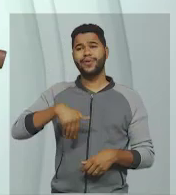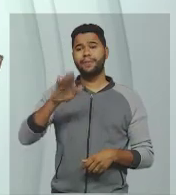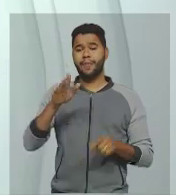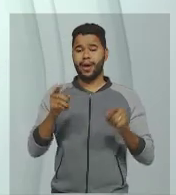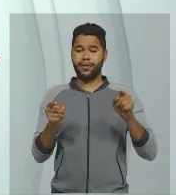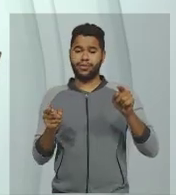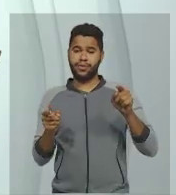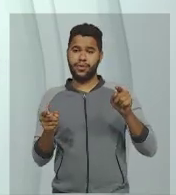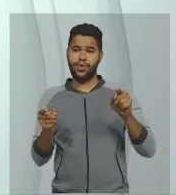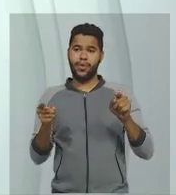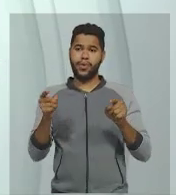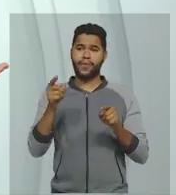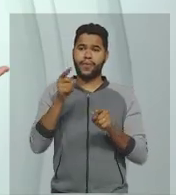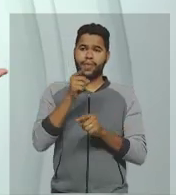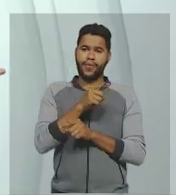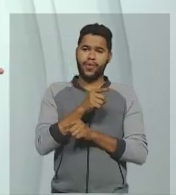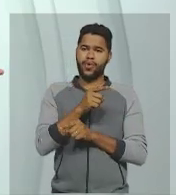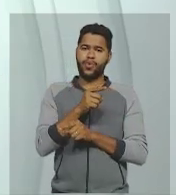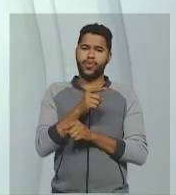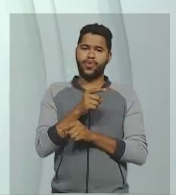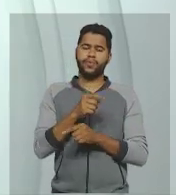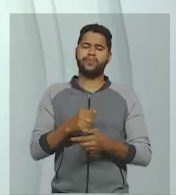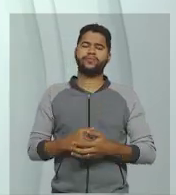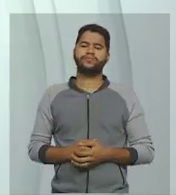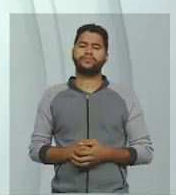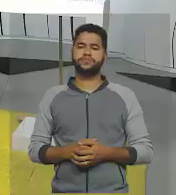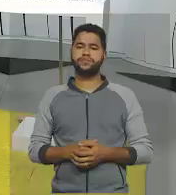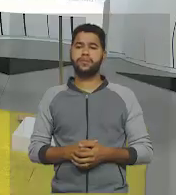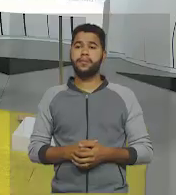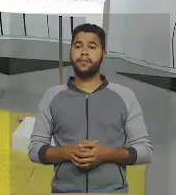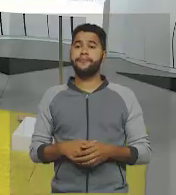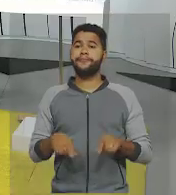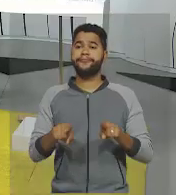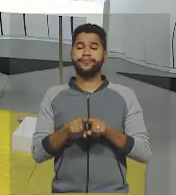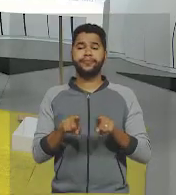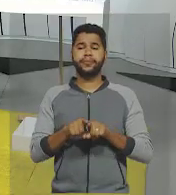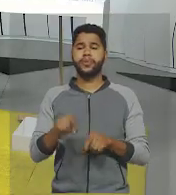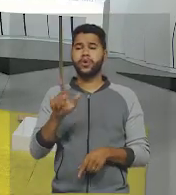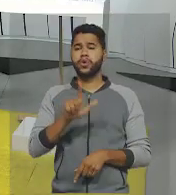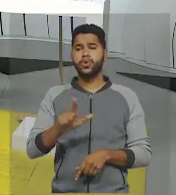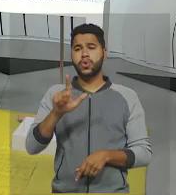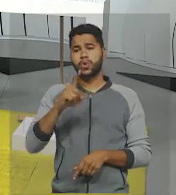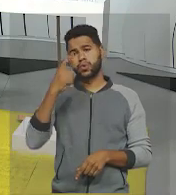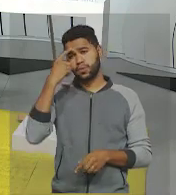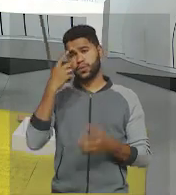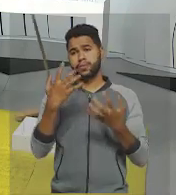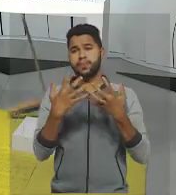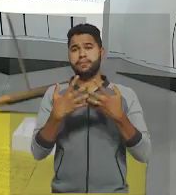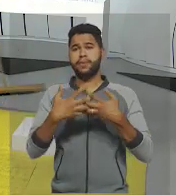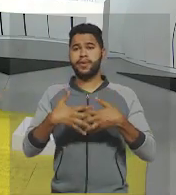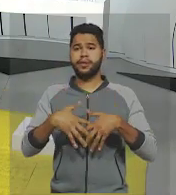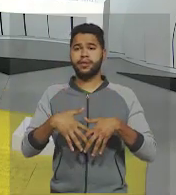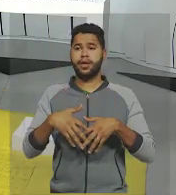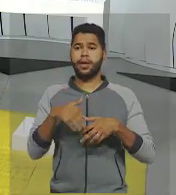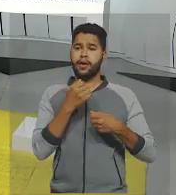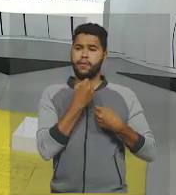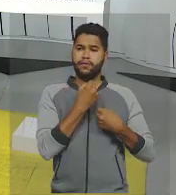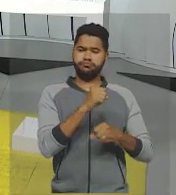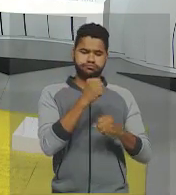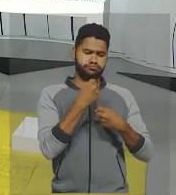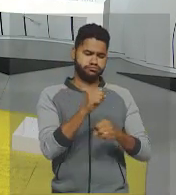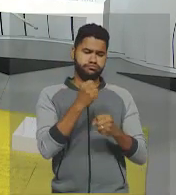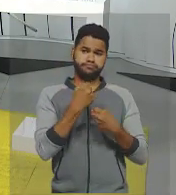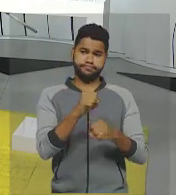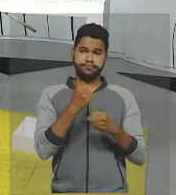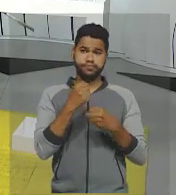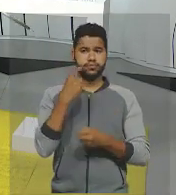girar do lado de cá do que do lado de lá. A mesma lógica eu posso pensar para uma vassoura. Se eu pego uma vassoura